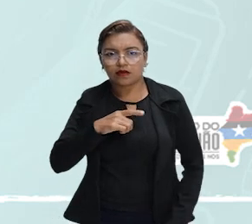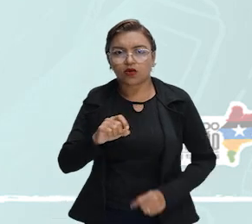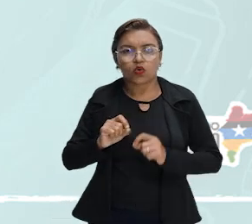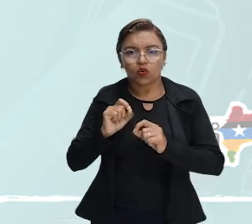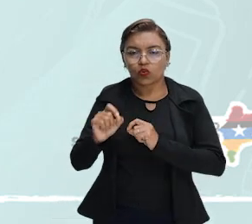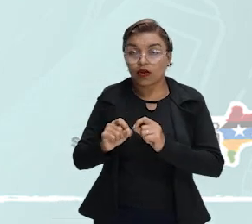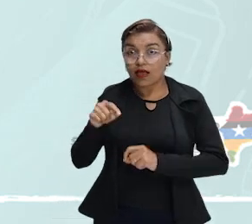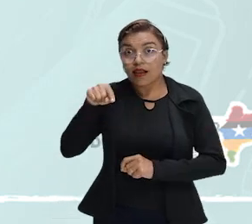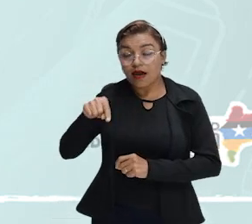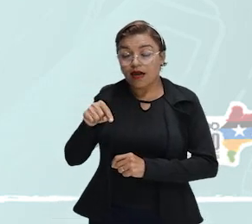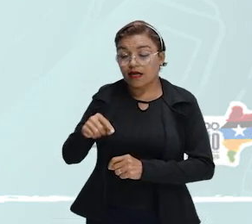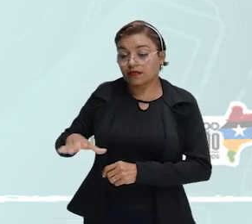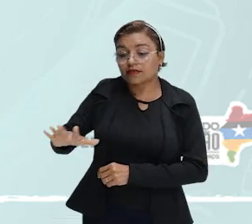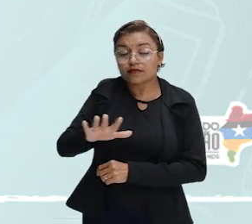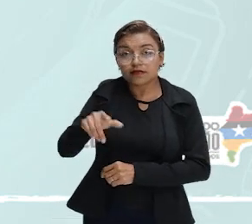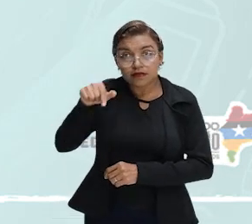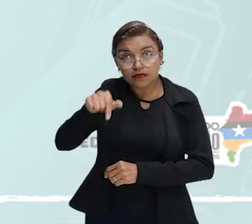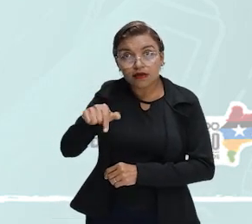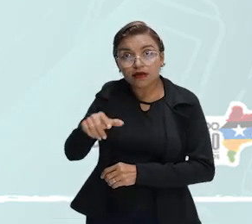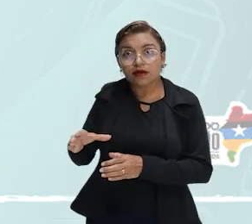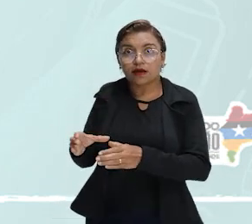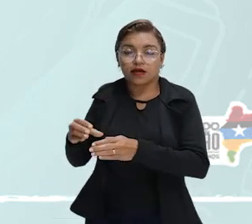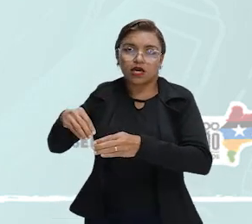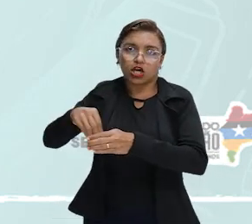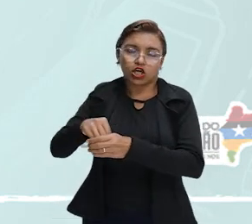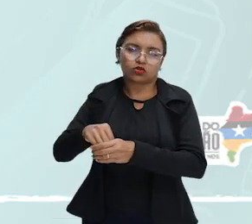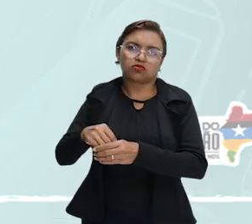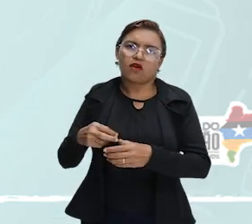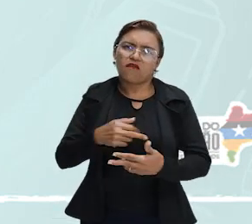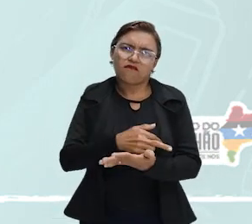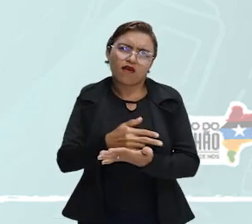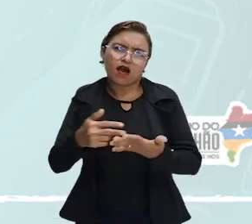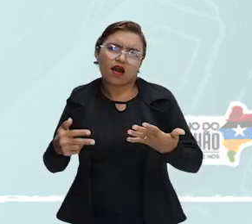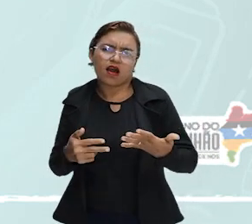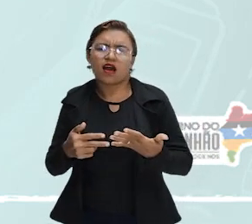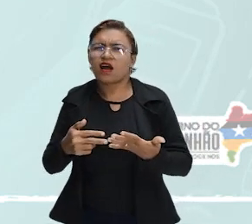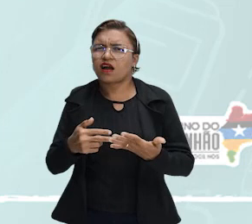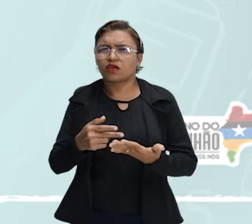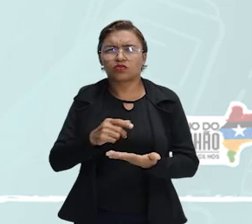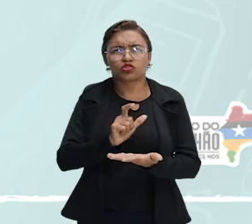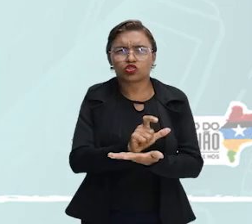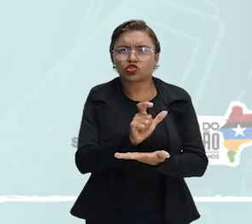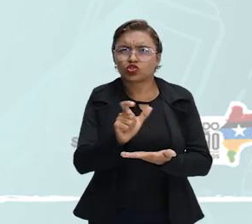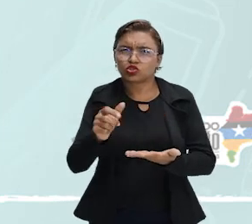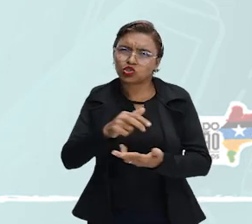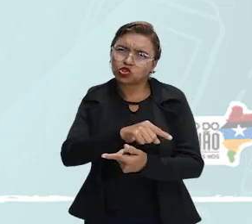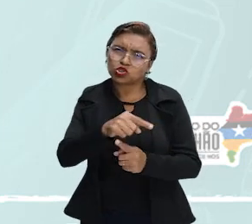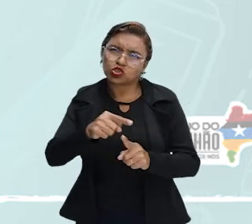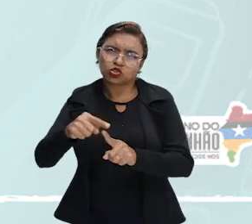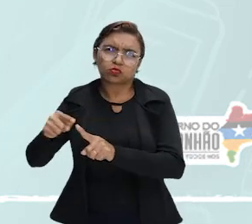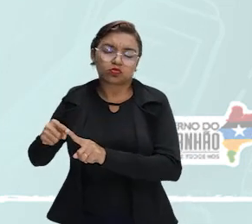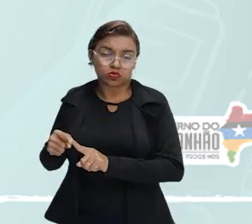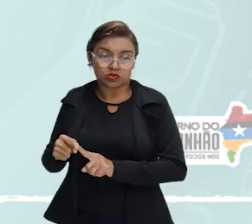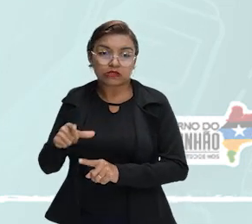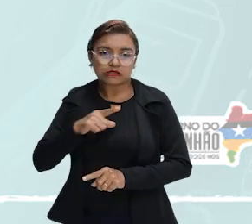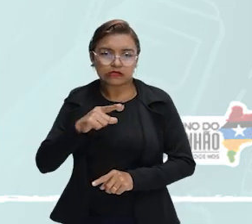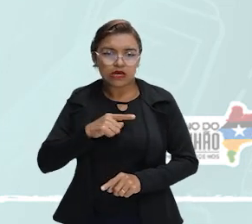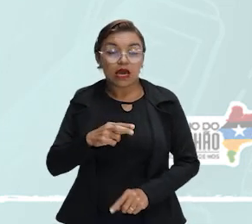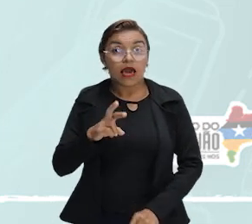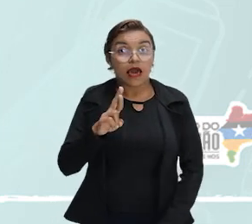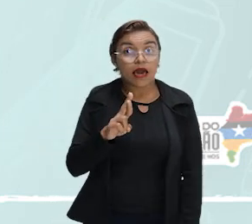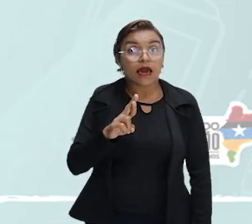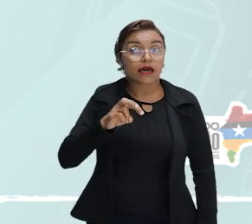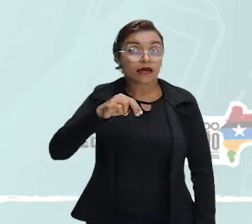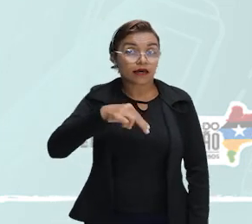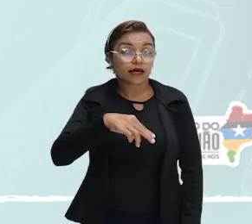bases nitrogenadas. Adenina, uracila, guanina e citosina. Porque eu estou falando aqui de